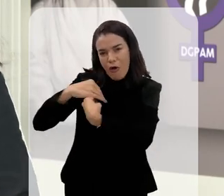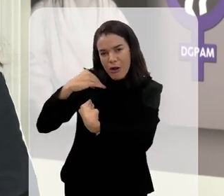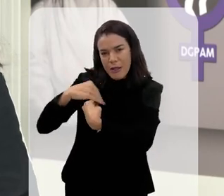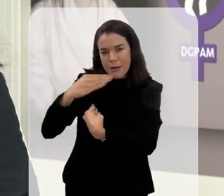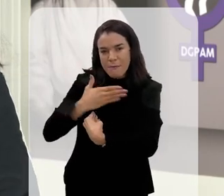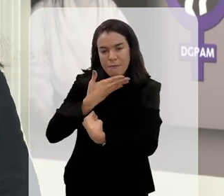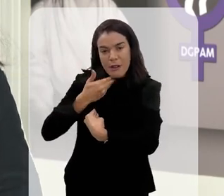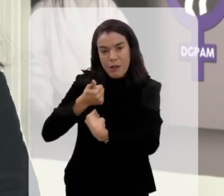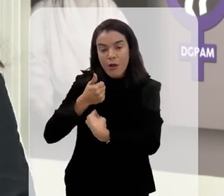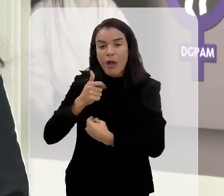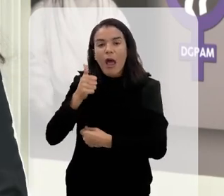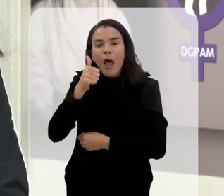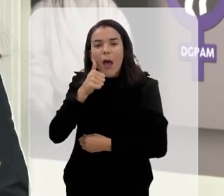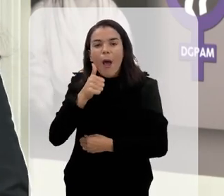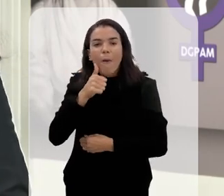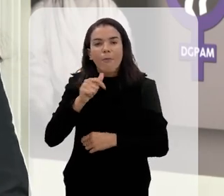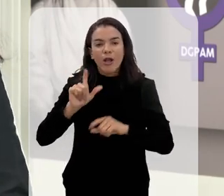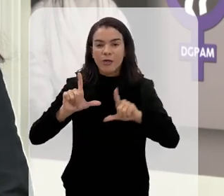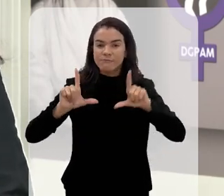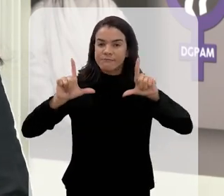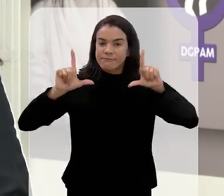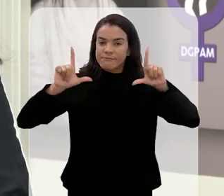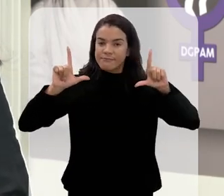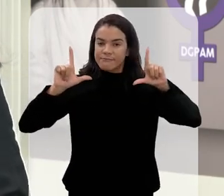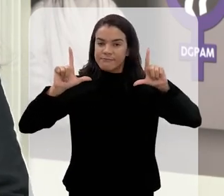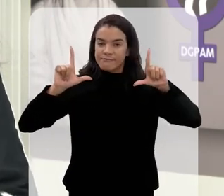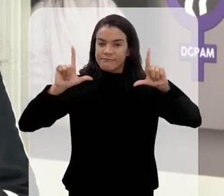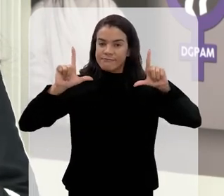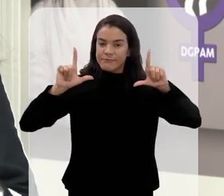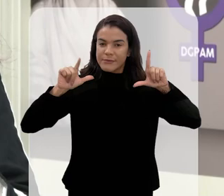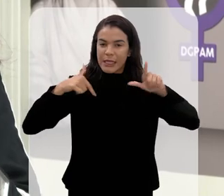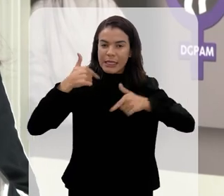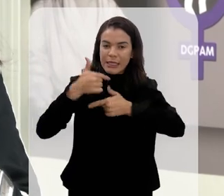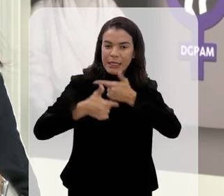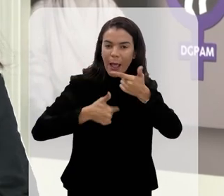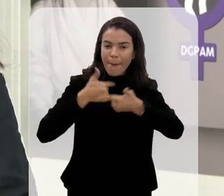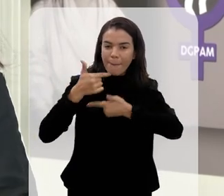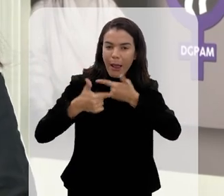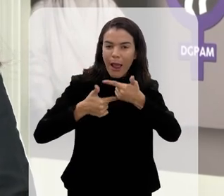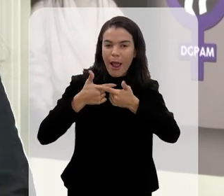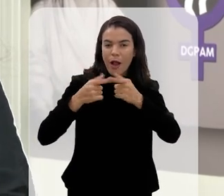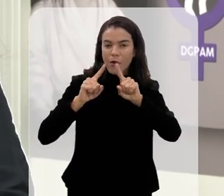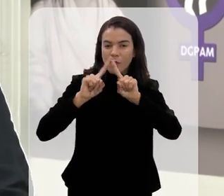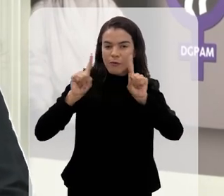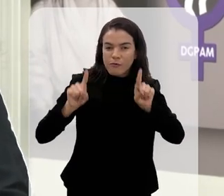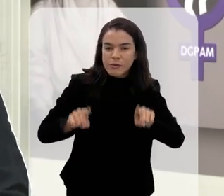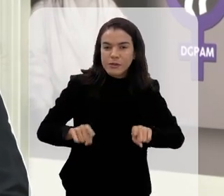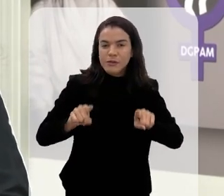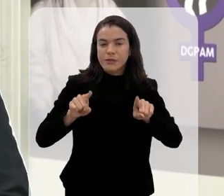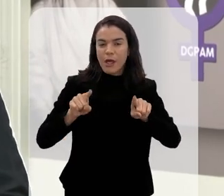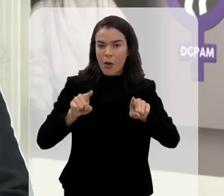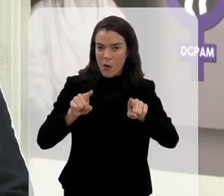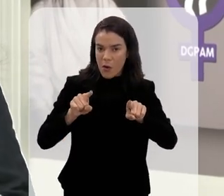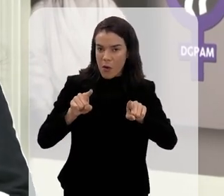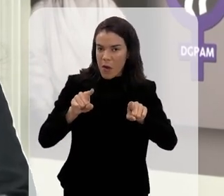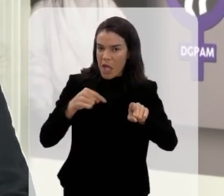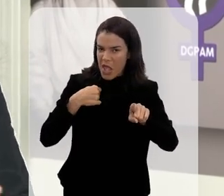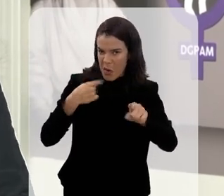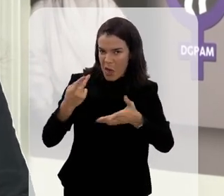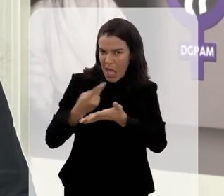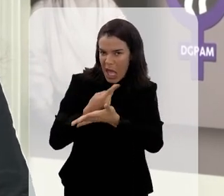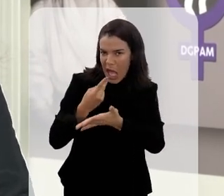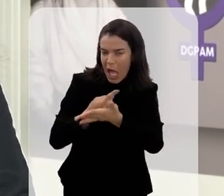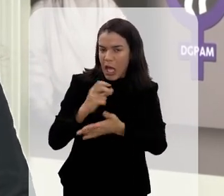tem uma posição assim de mais destaque, de trabalho, de funções.